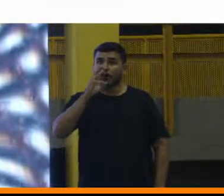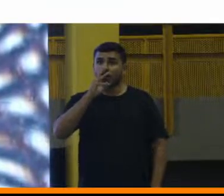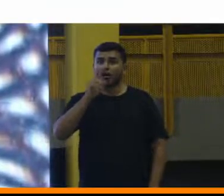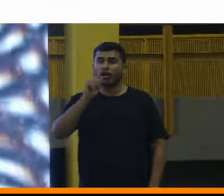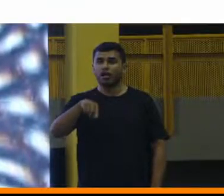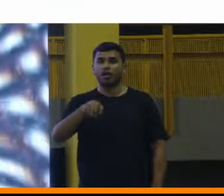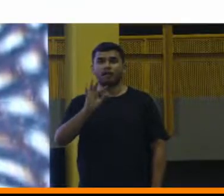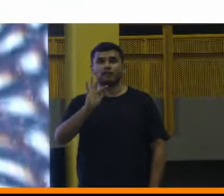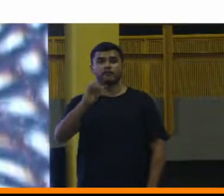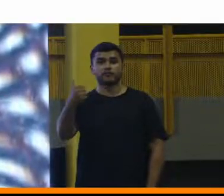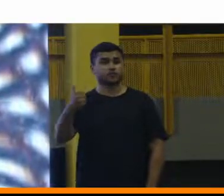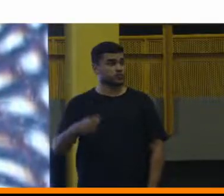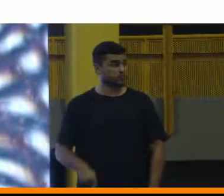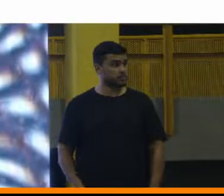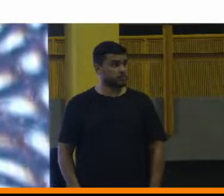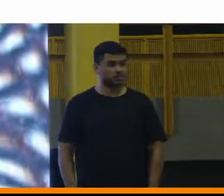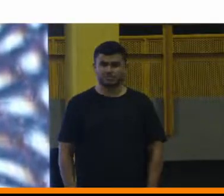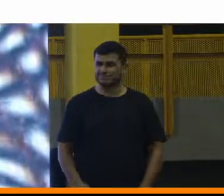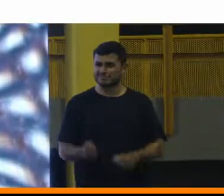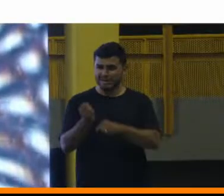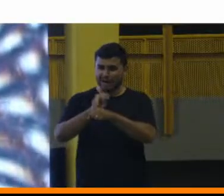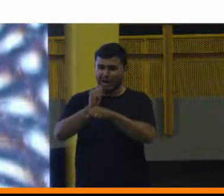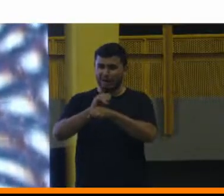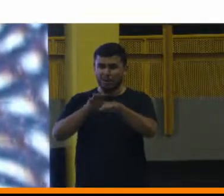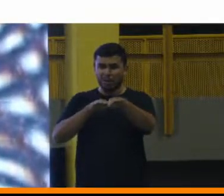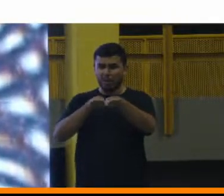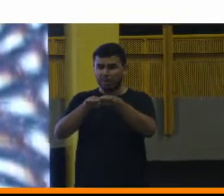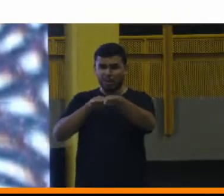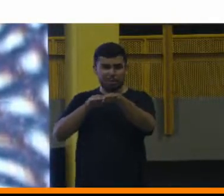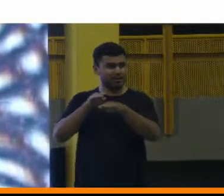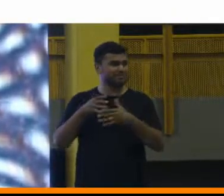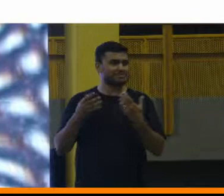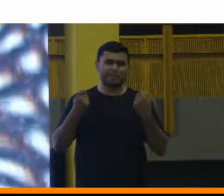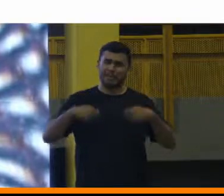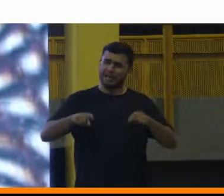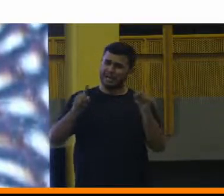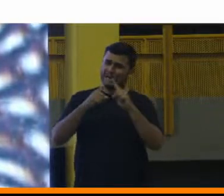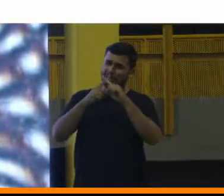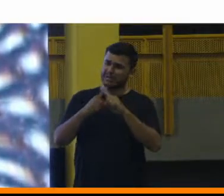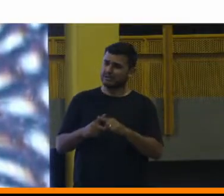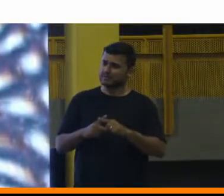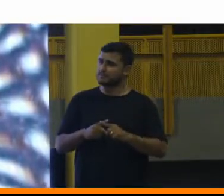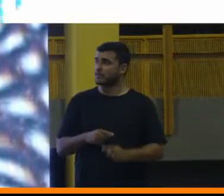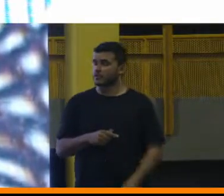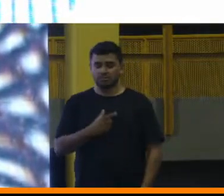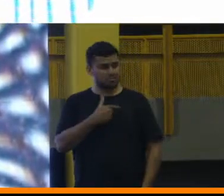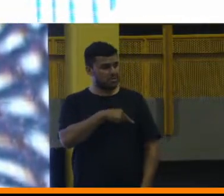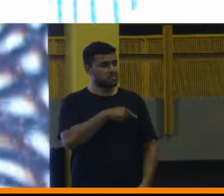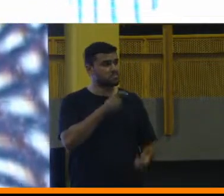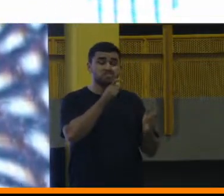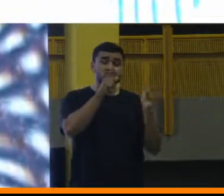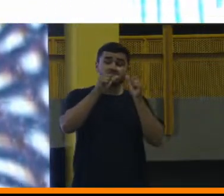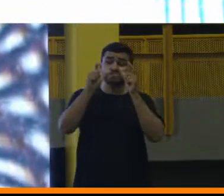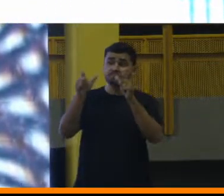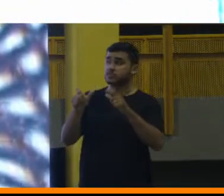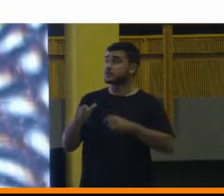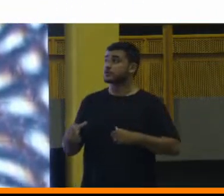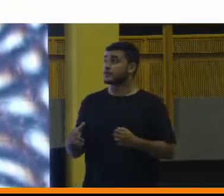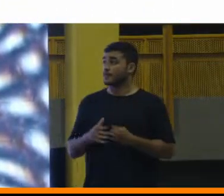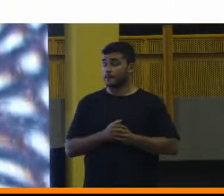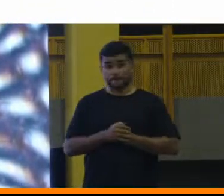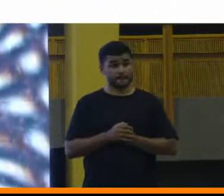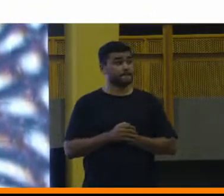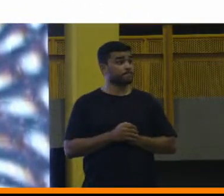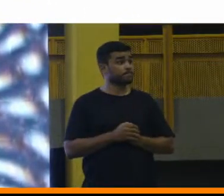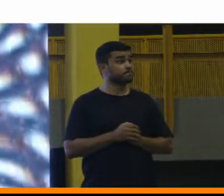tem graça não. Aí foi embora. Eu, tá legal. Aí uma amiga dela de sala de